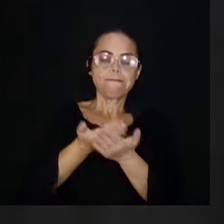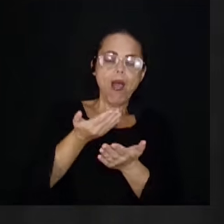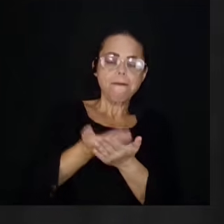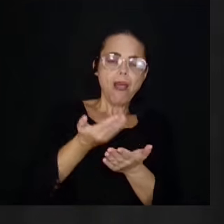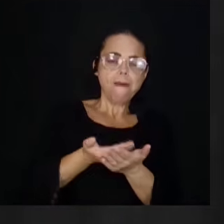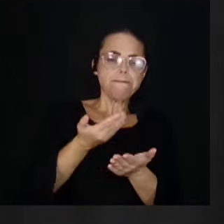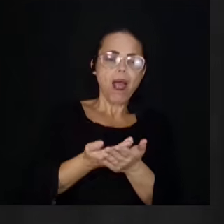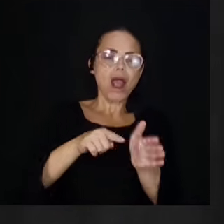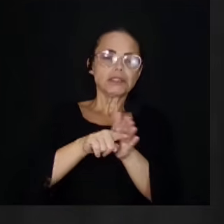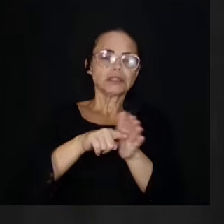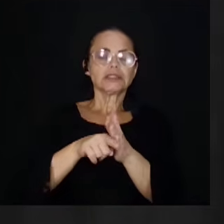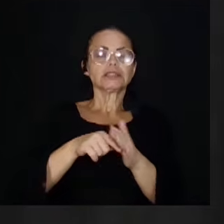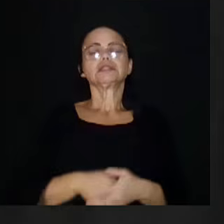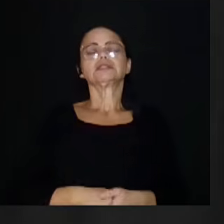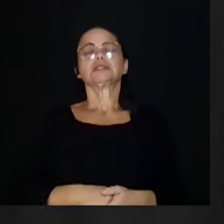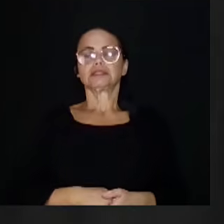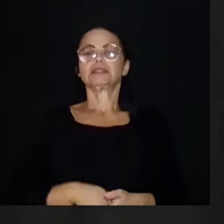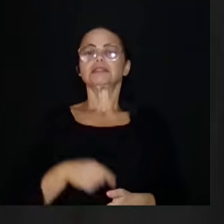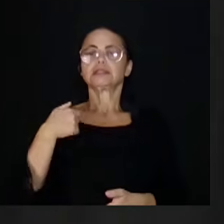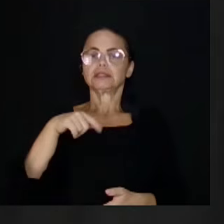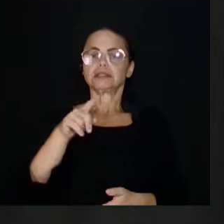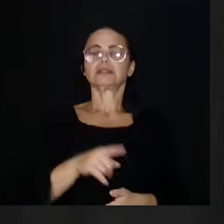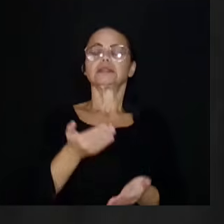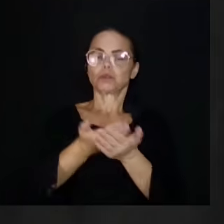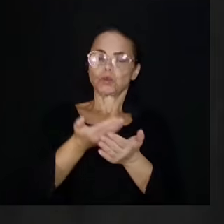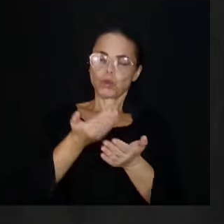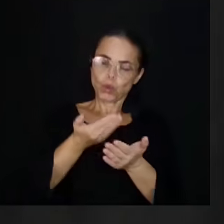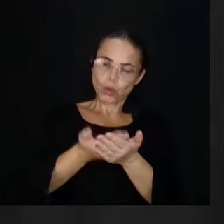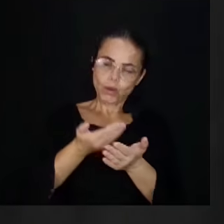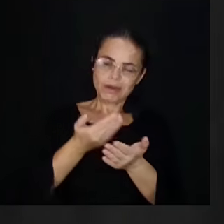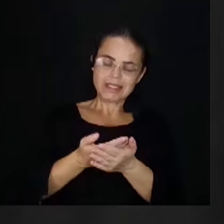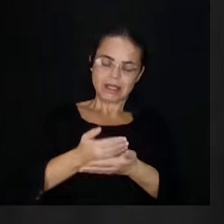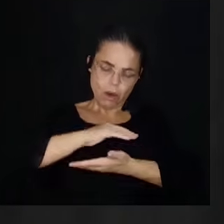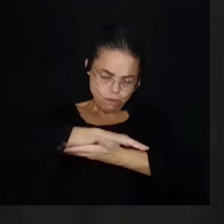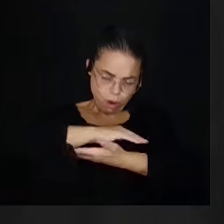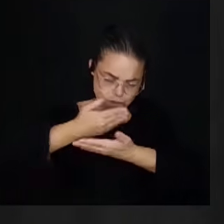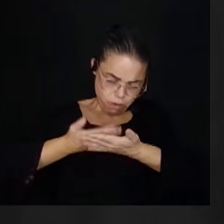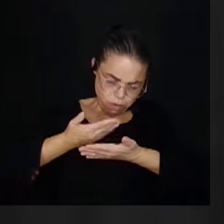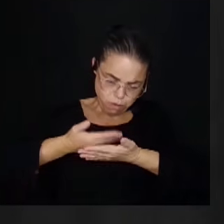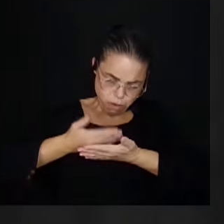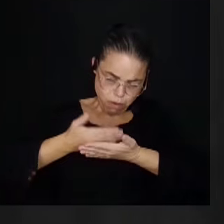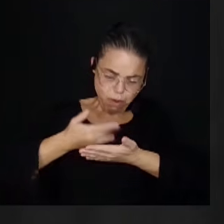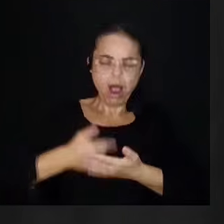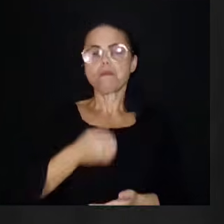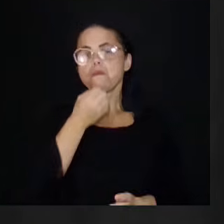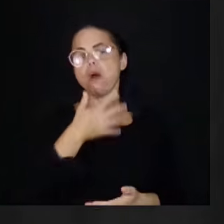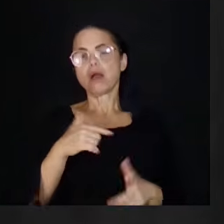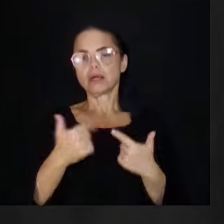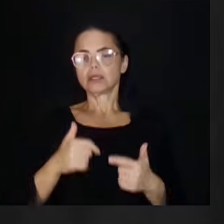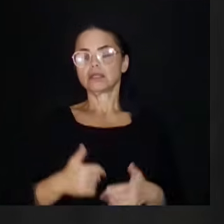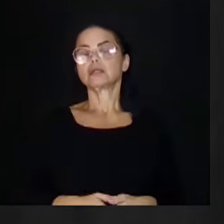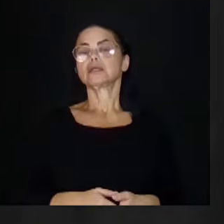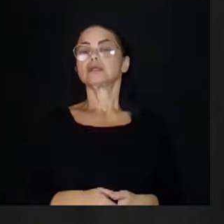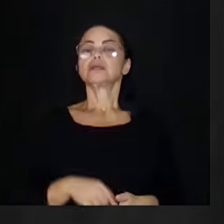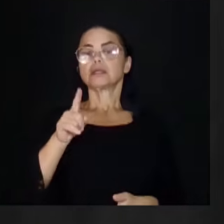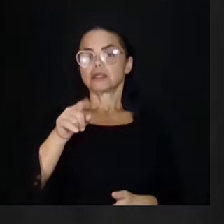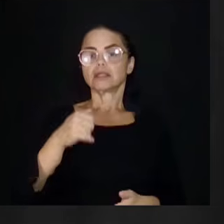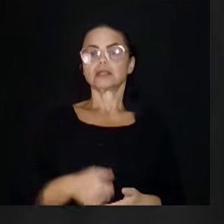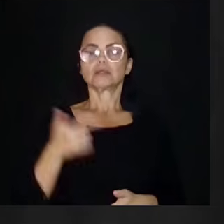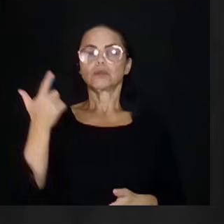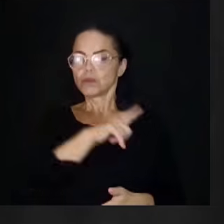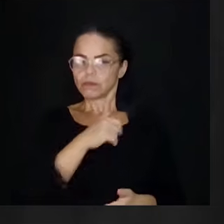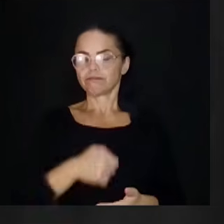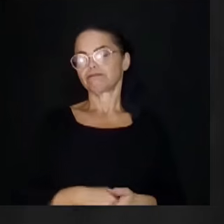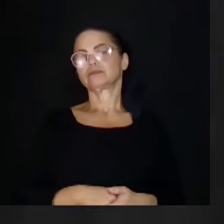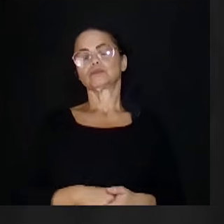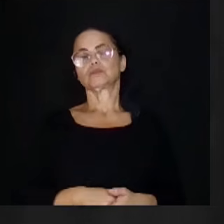falar para ela, falava assim, estuda, porque se você estudar, você tem um bom emprego. E se você tem um bom emprego, você vai conseguir